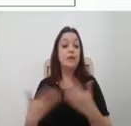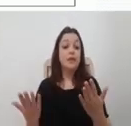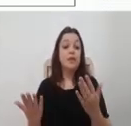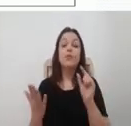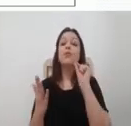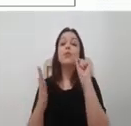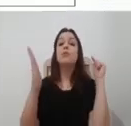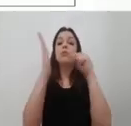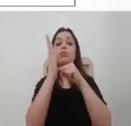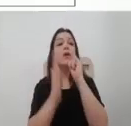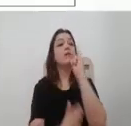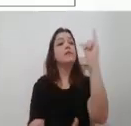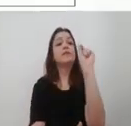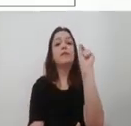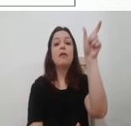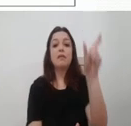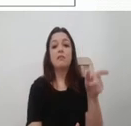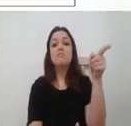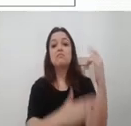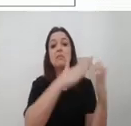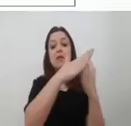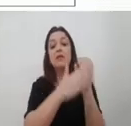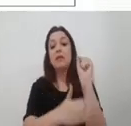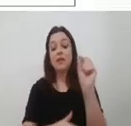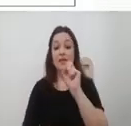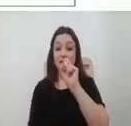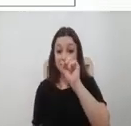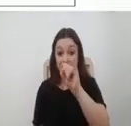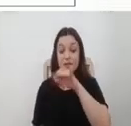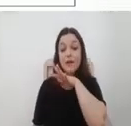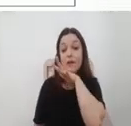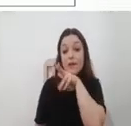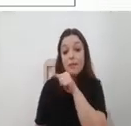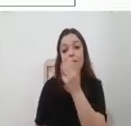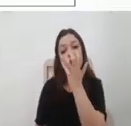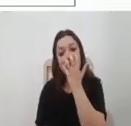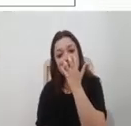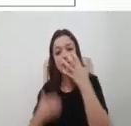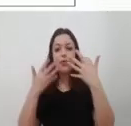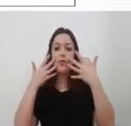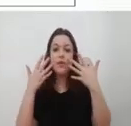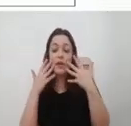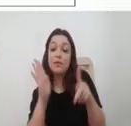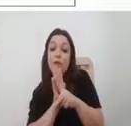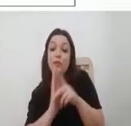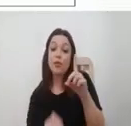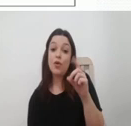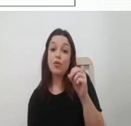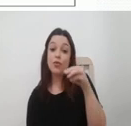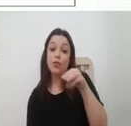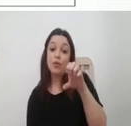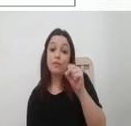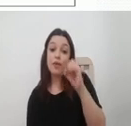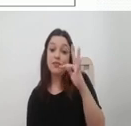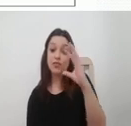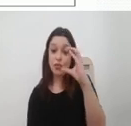Então, como, né, para quem deve ser feita essa denúncia? No caso dos animais domésticos, essas